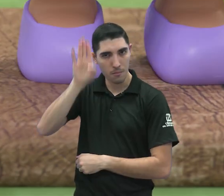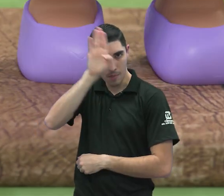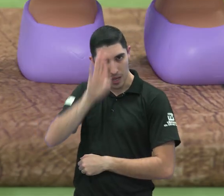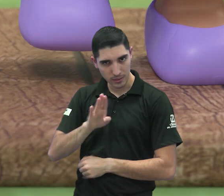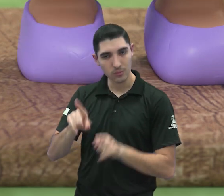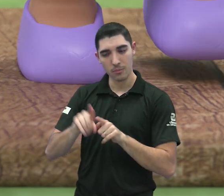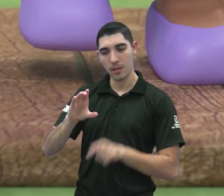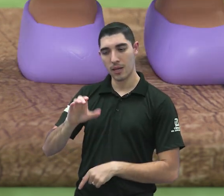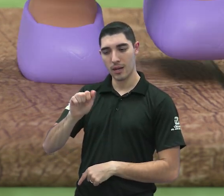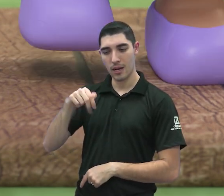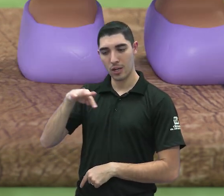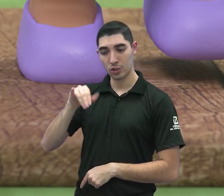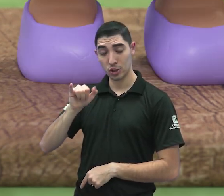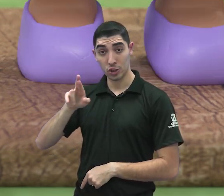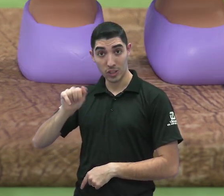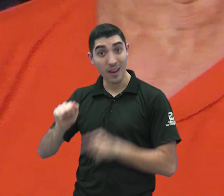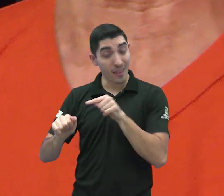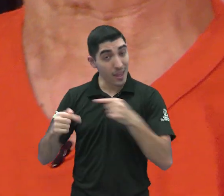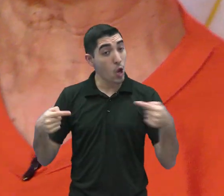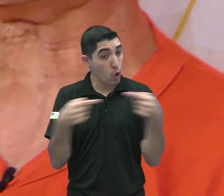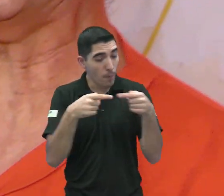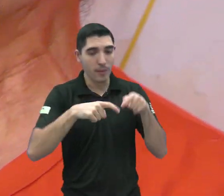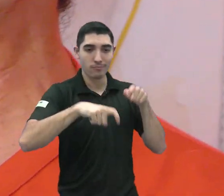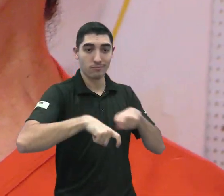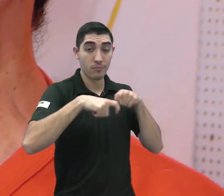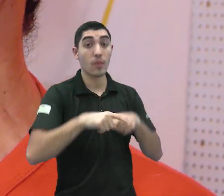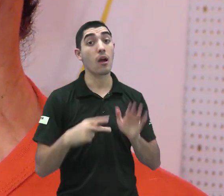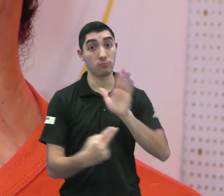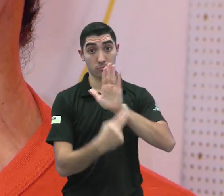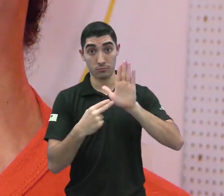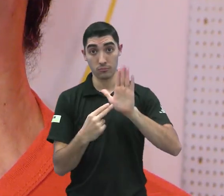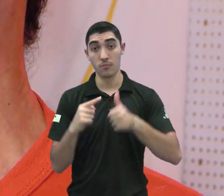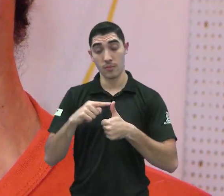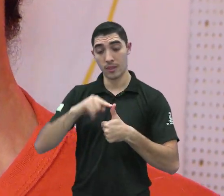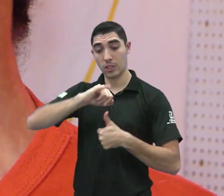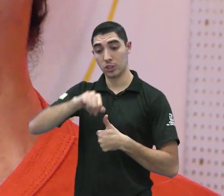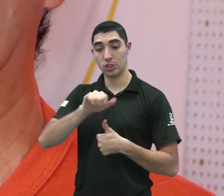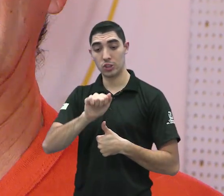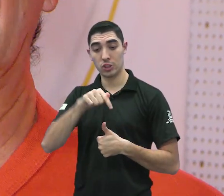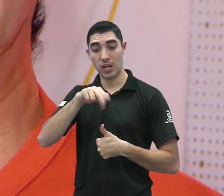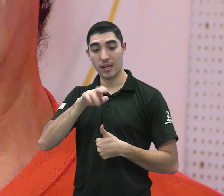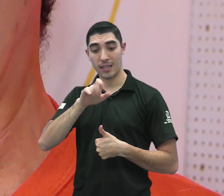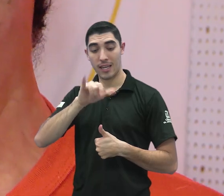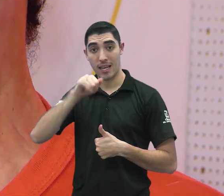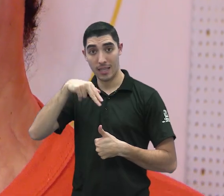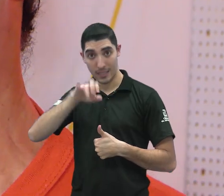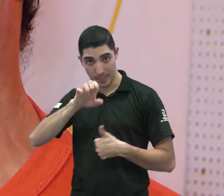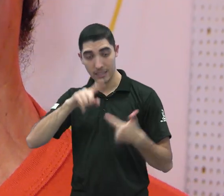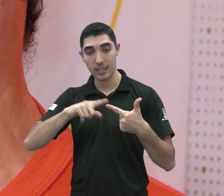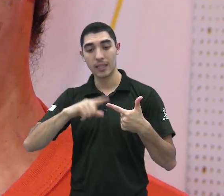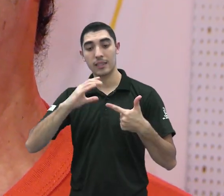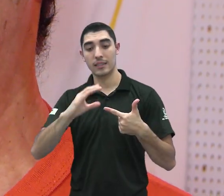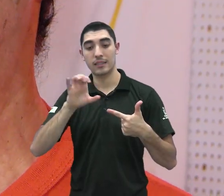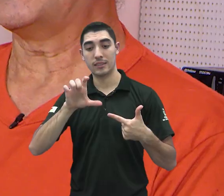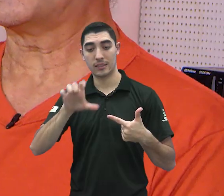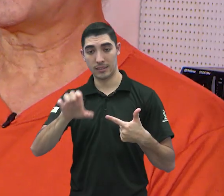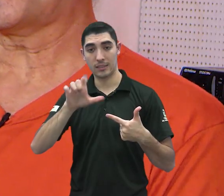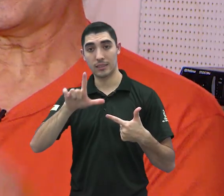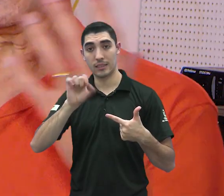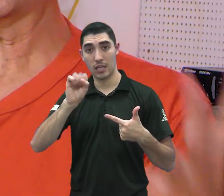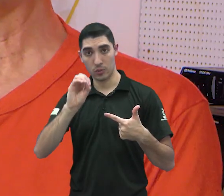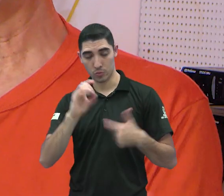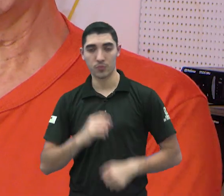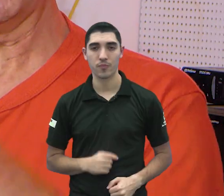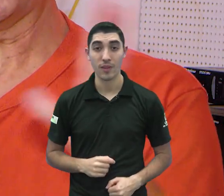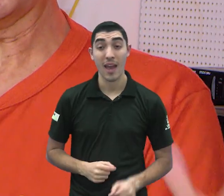muito presente na cultura caipira, é de autoria dos fundadores Jaqueline Balgratz e Celso Pan. A